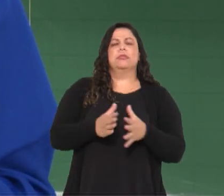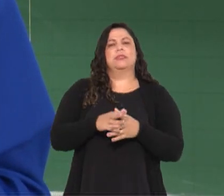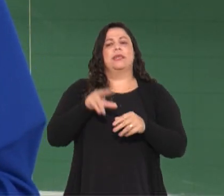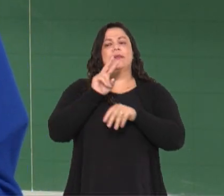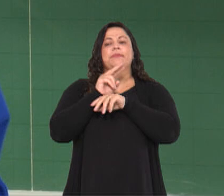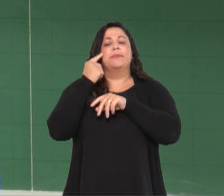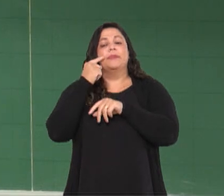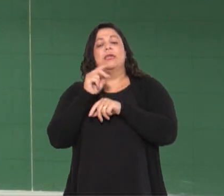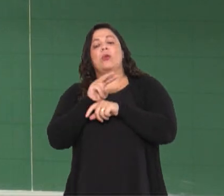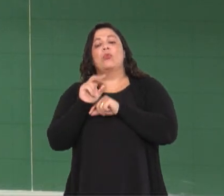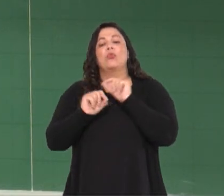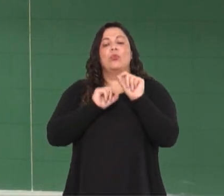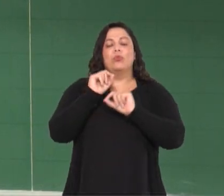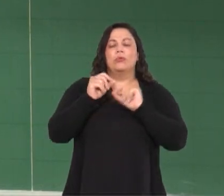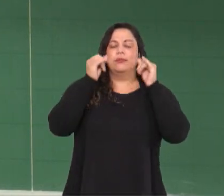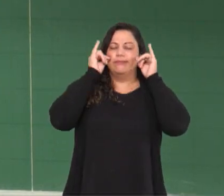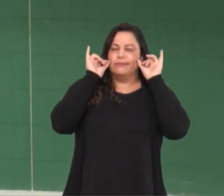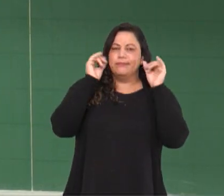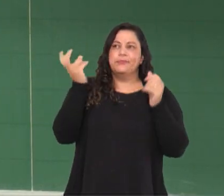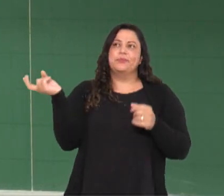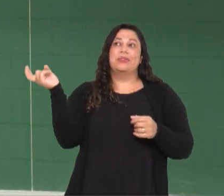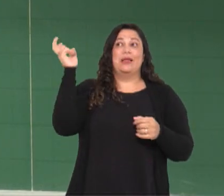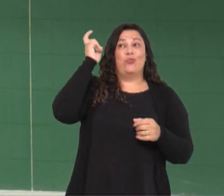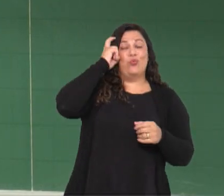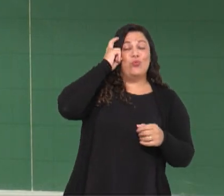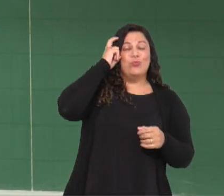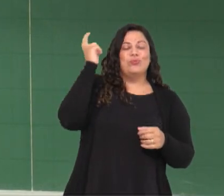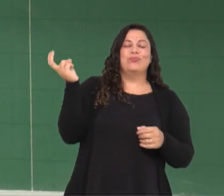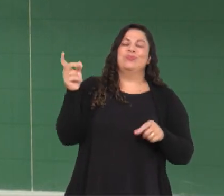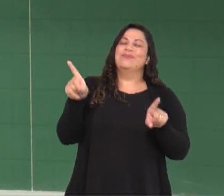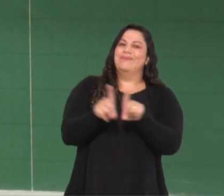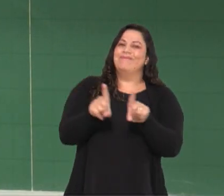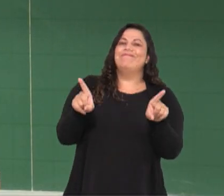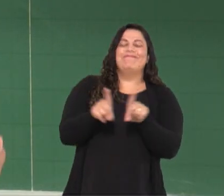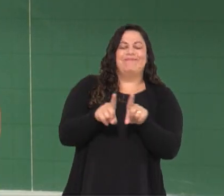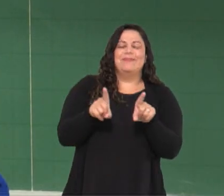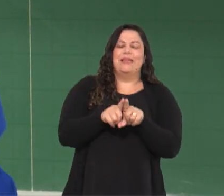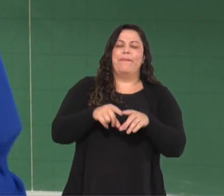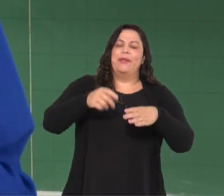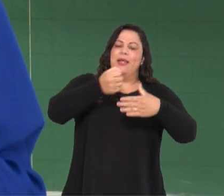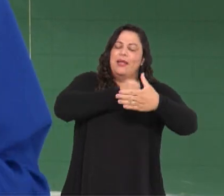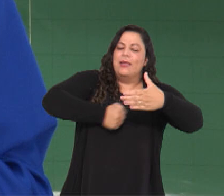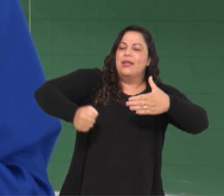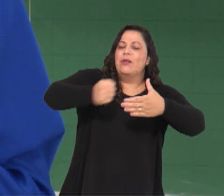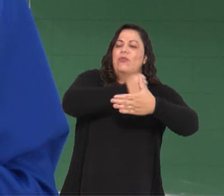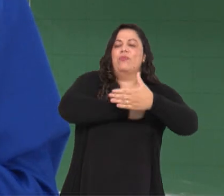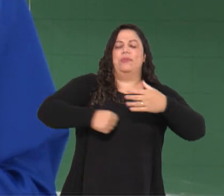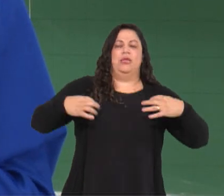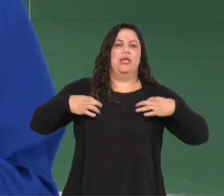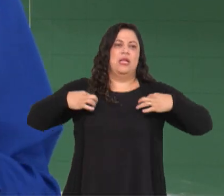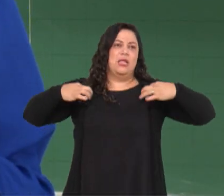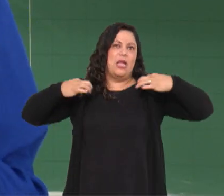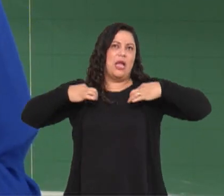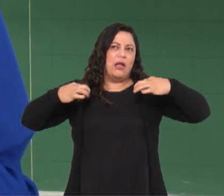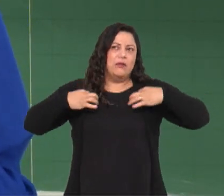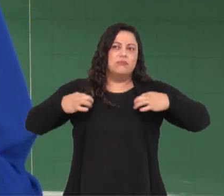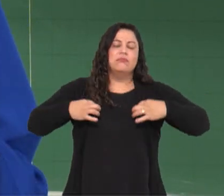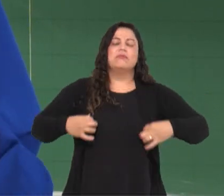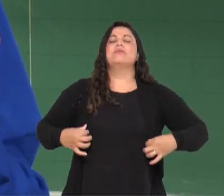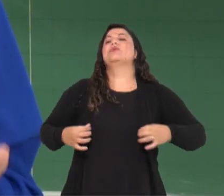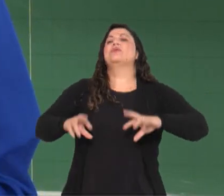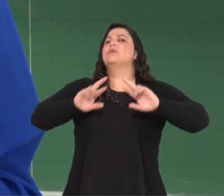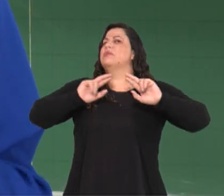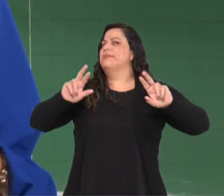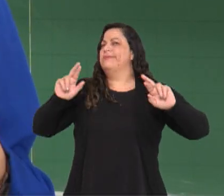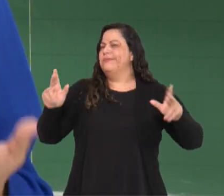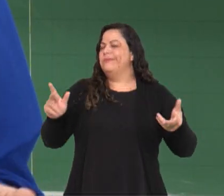tropeiro. Além disso, a cultura do tropeiro, né, que nós temos aí na culinária, na vestimenta, né, então